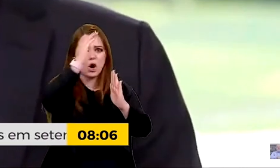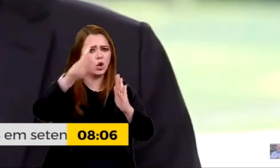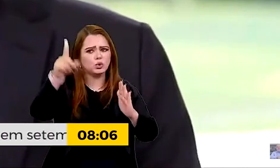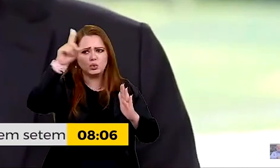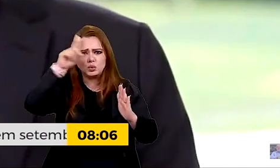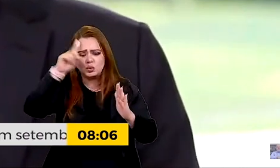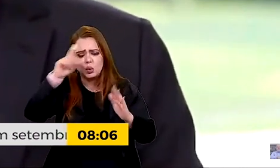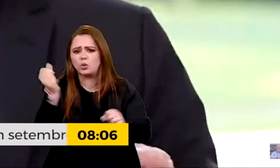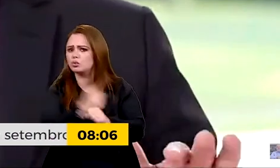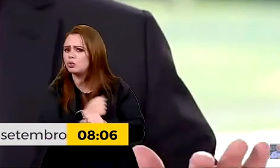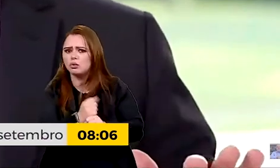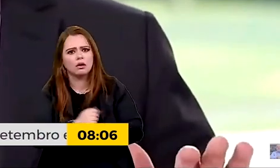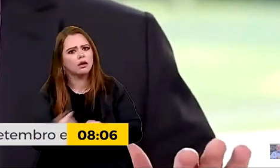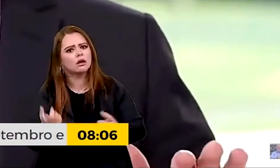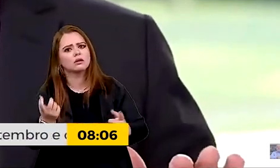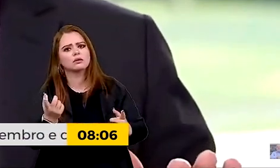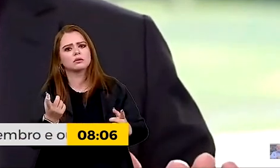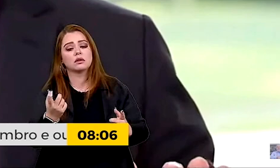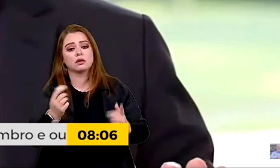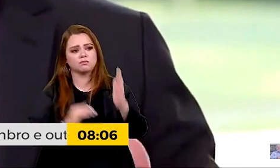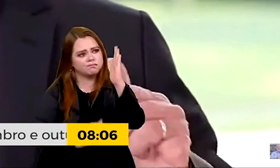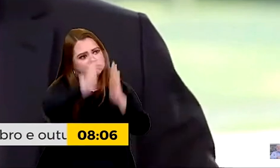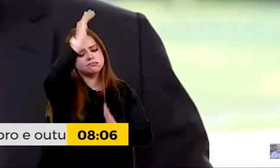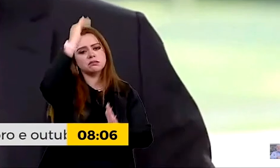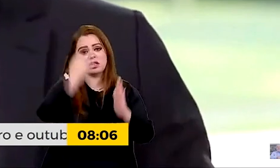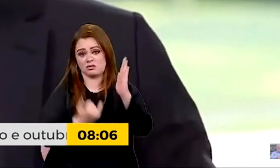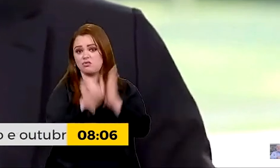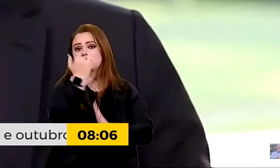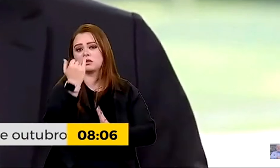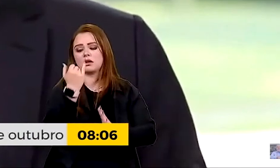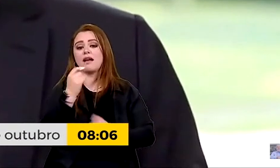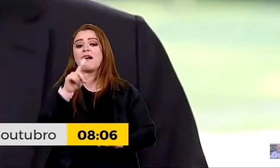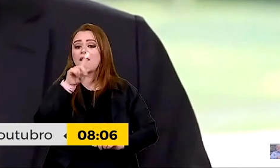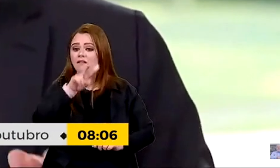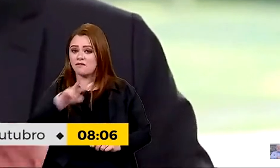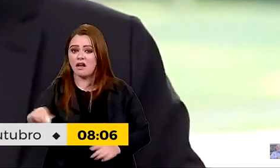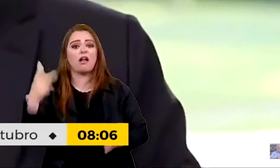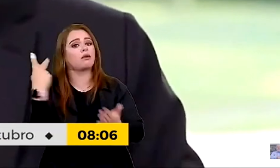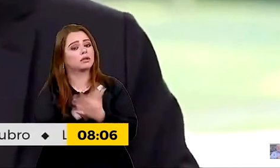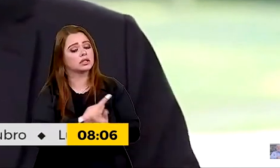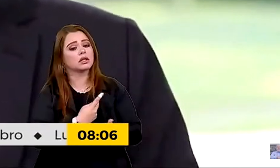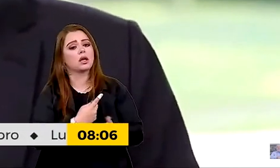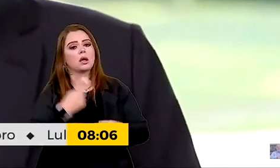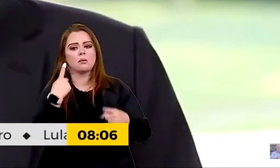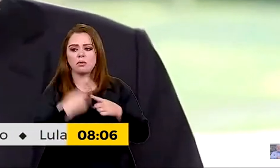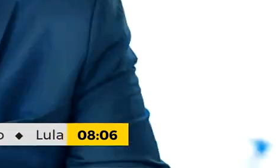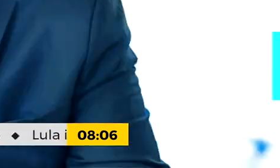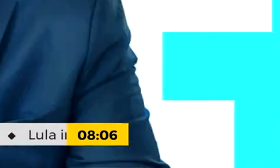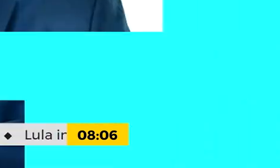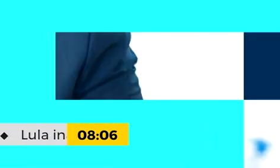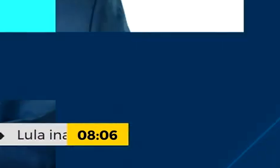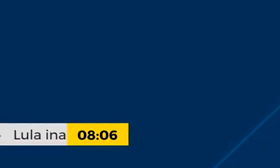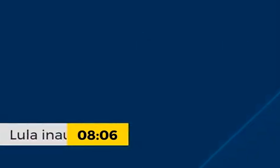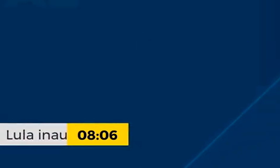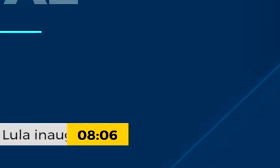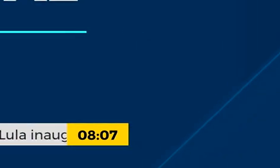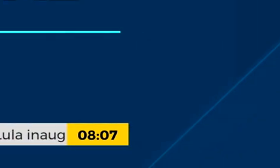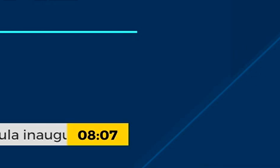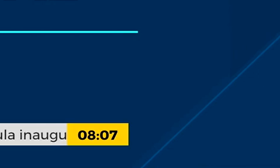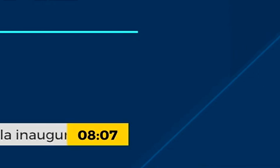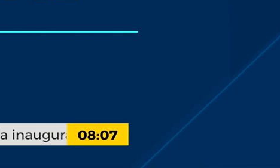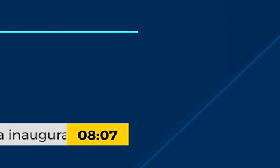da inflação Isso vai acontecer porque é para isso que eu voltei e foi para isso que o povo me elegeu